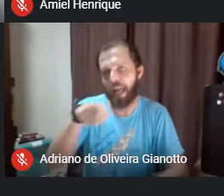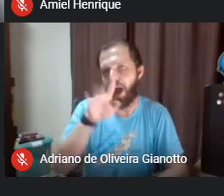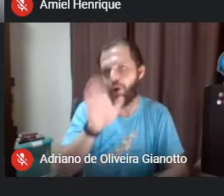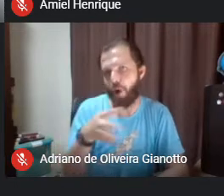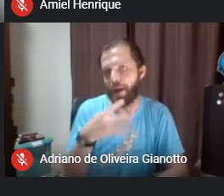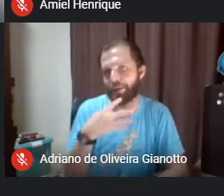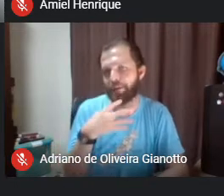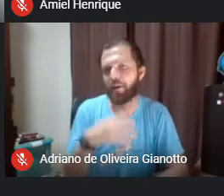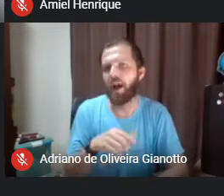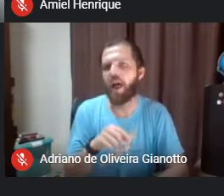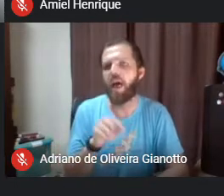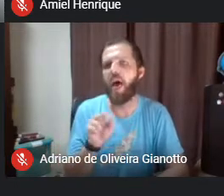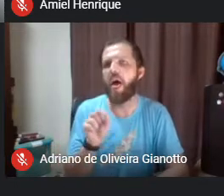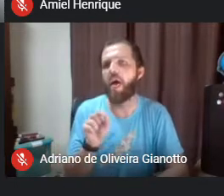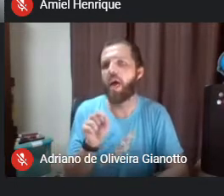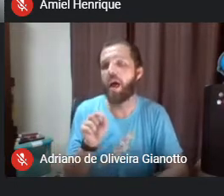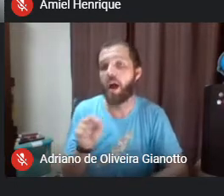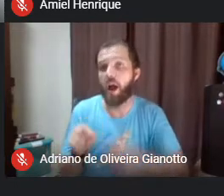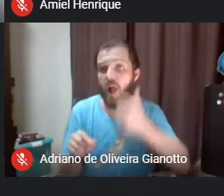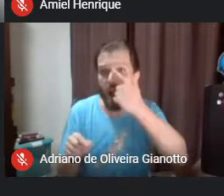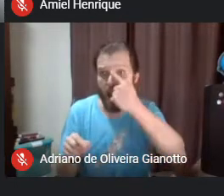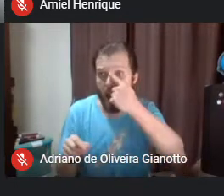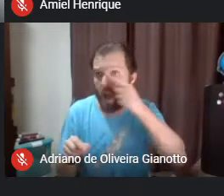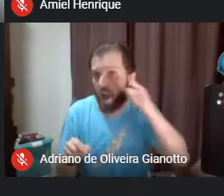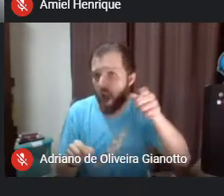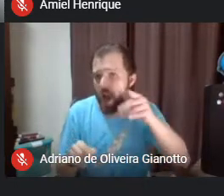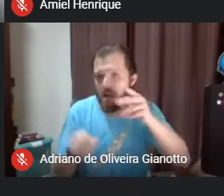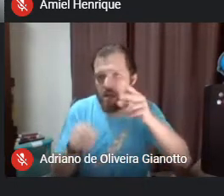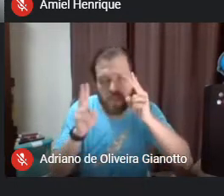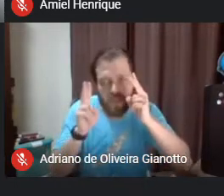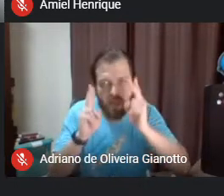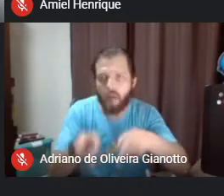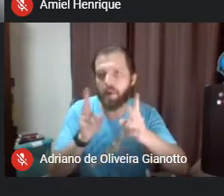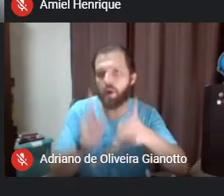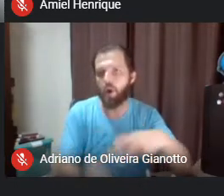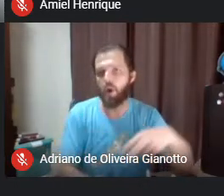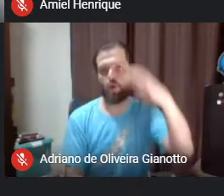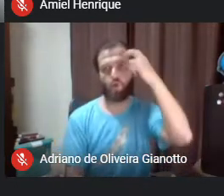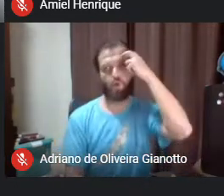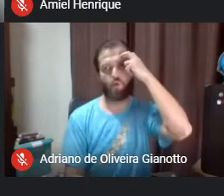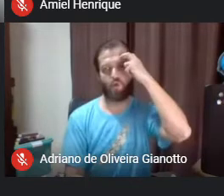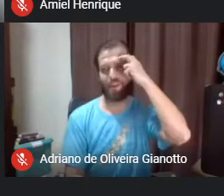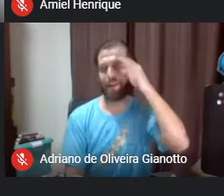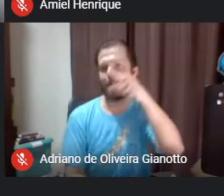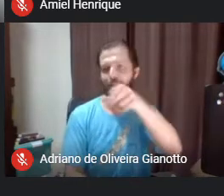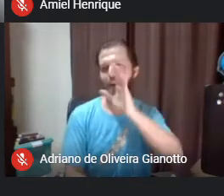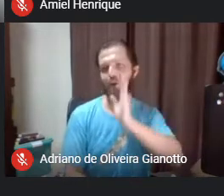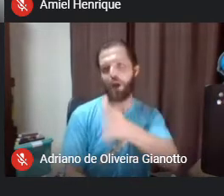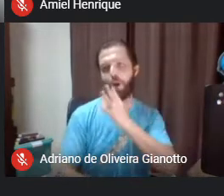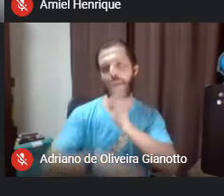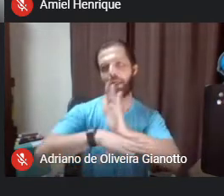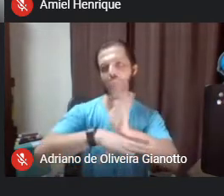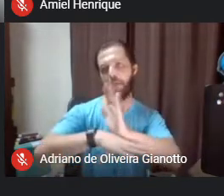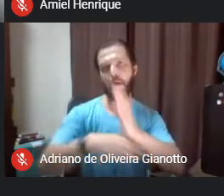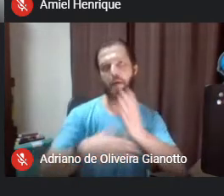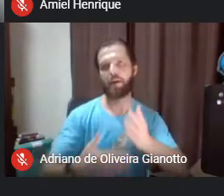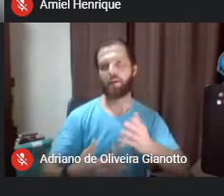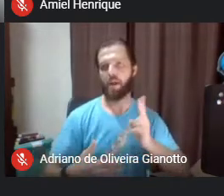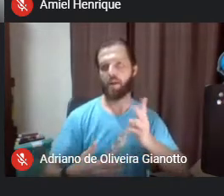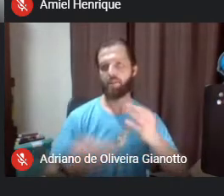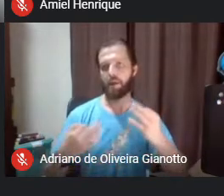Vocês sabem, na Grécia, também. A Grécia, lá, nós temos aí a